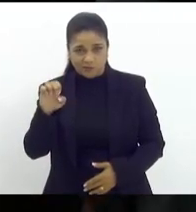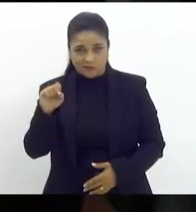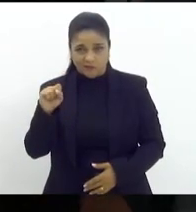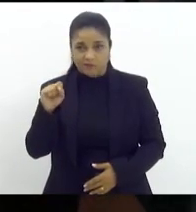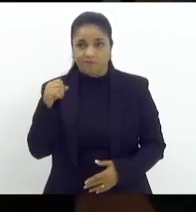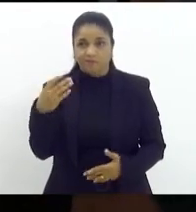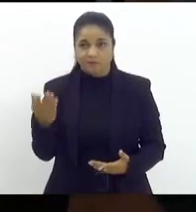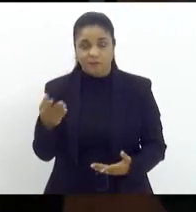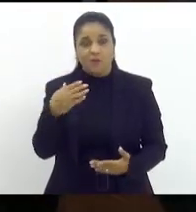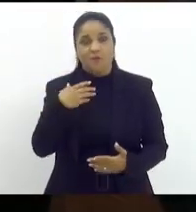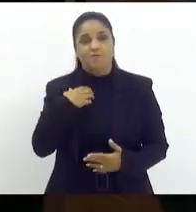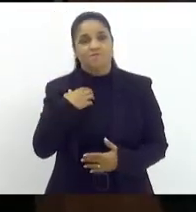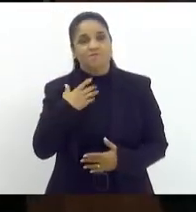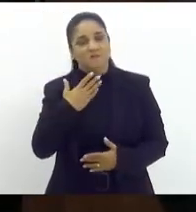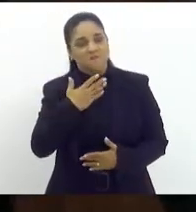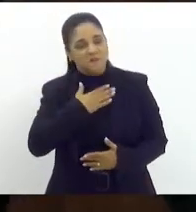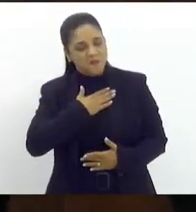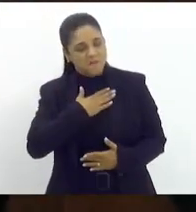minha querida